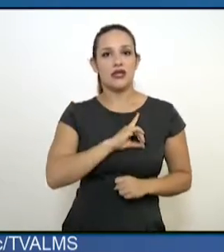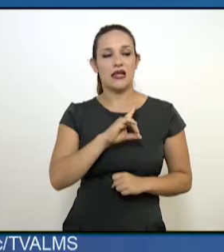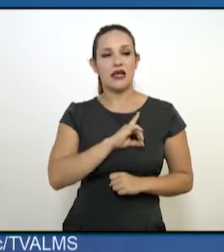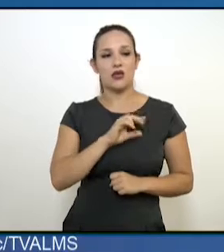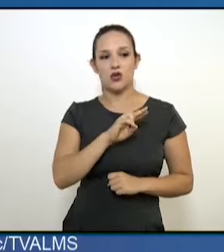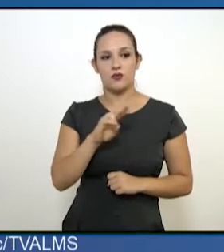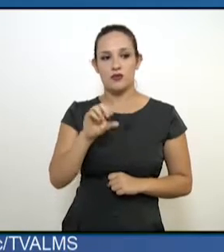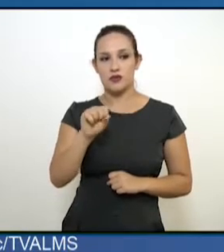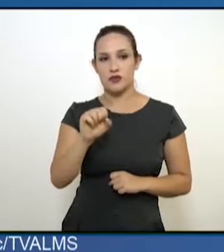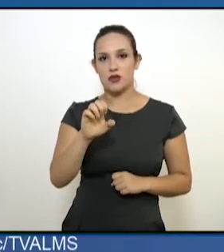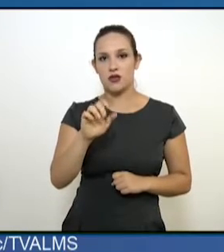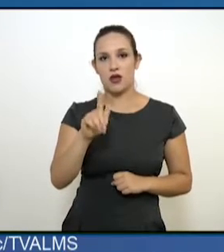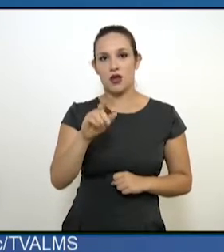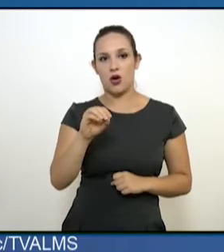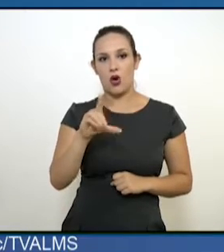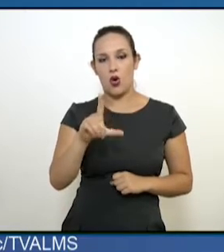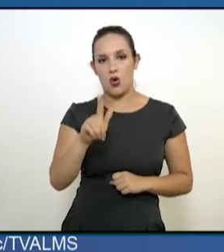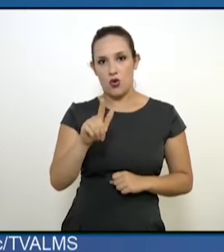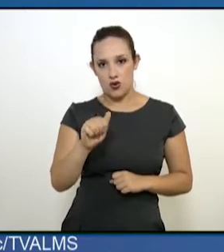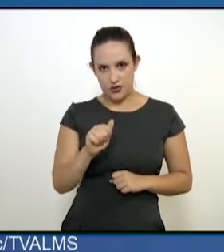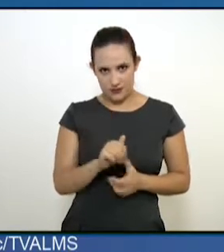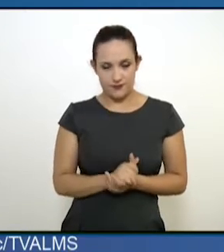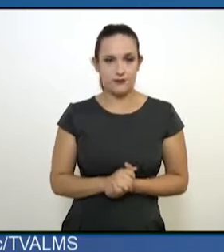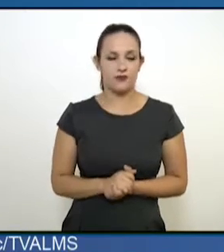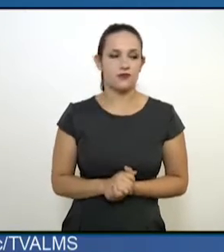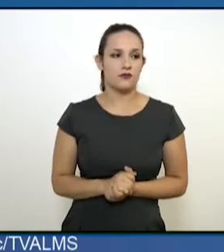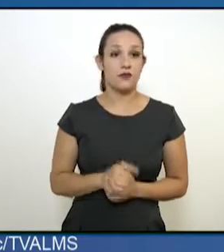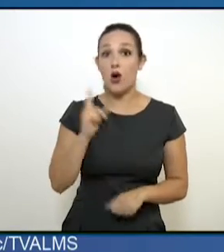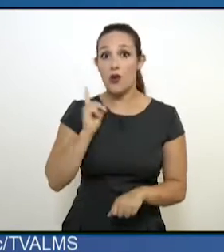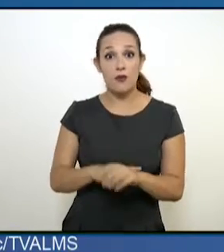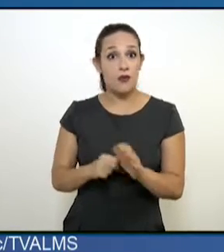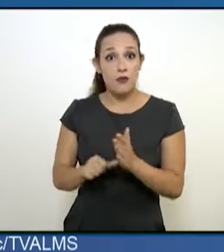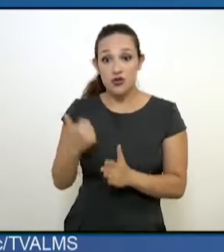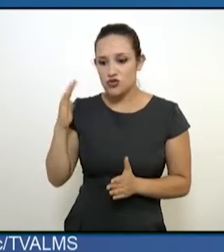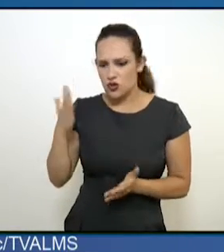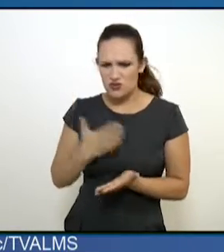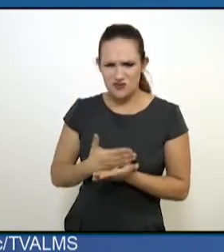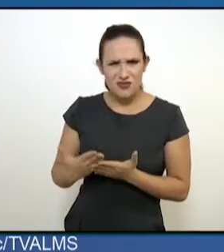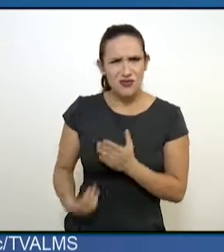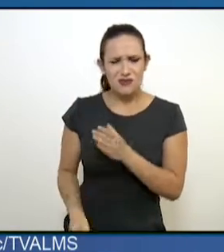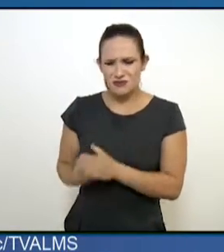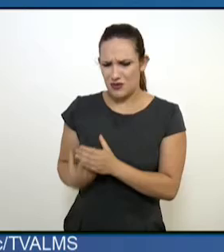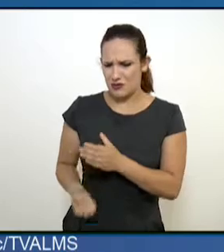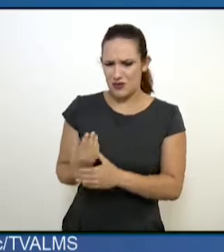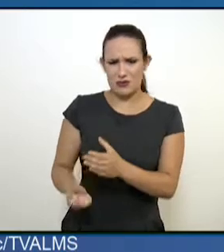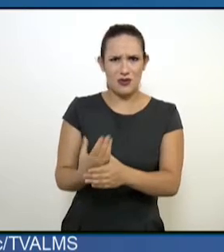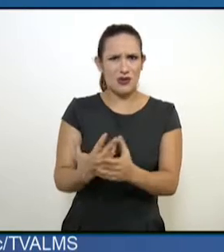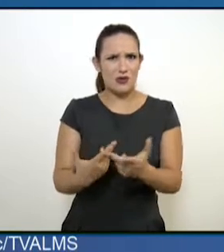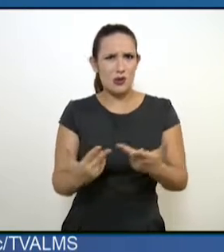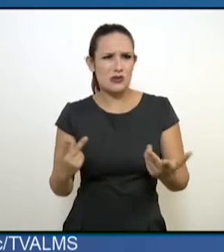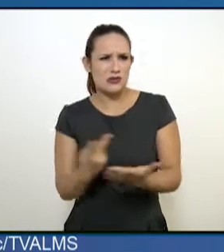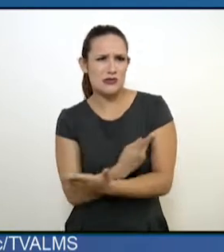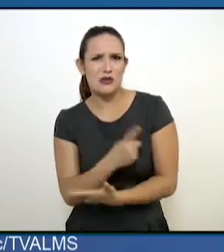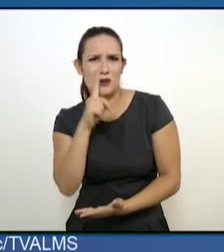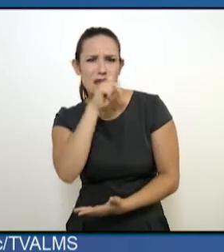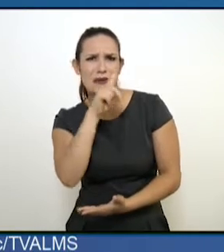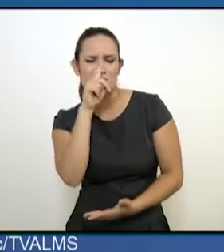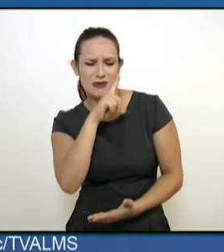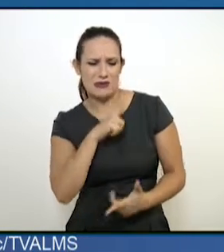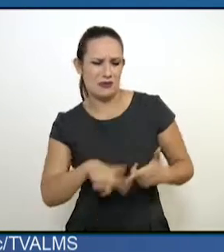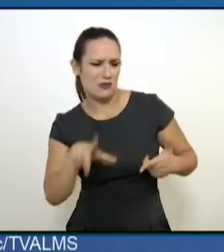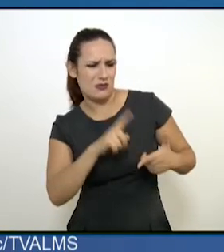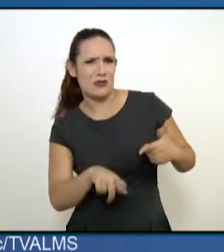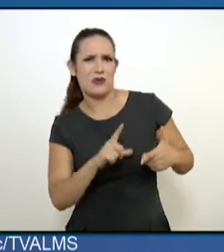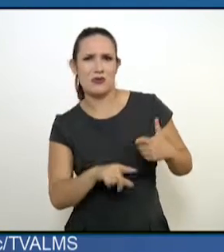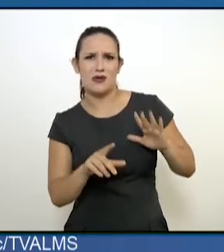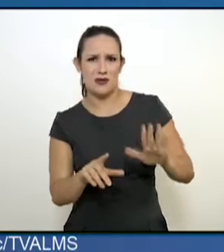logo nos primeiros momentos no seu cargo já começou a criar arestas com toda a classe da Polícia